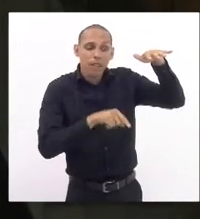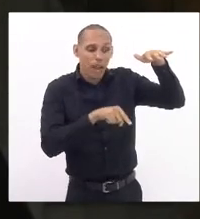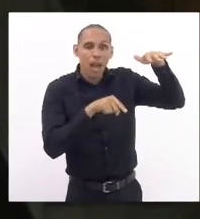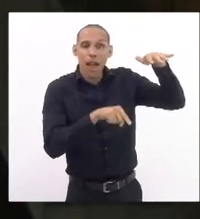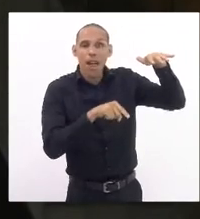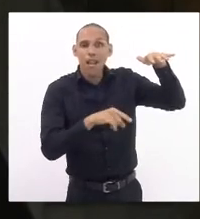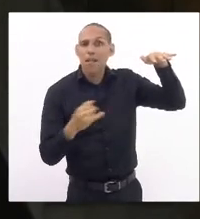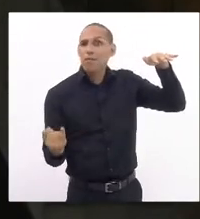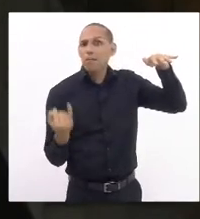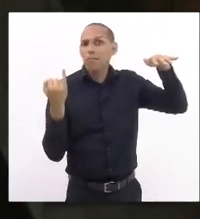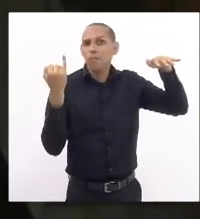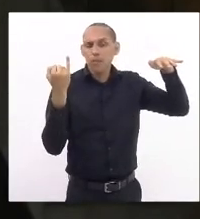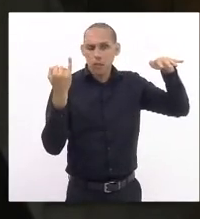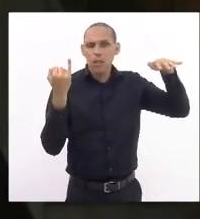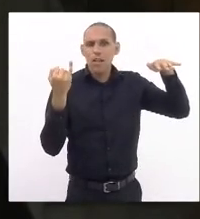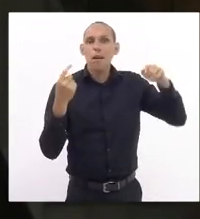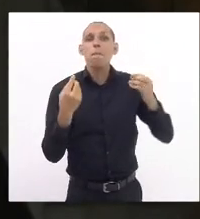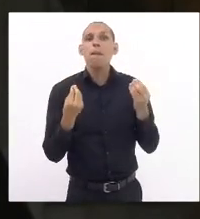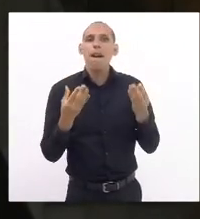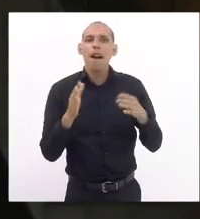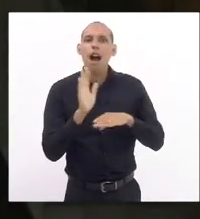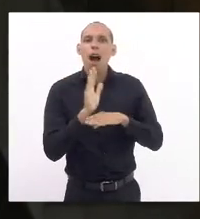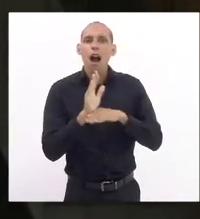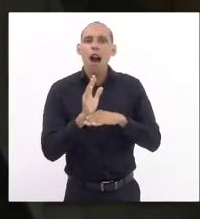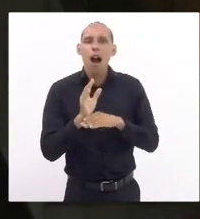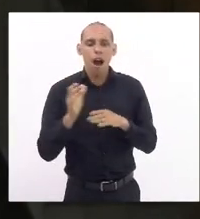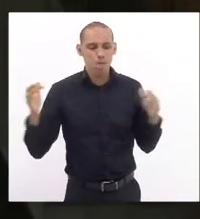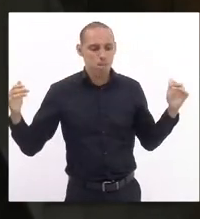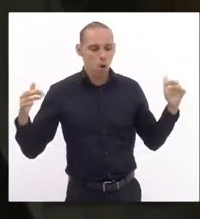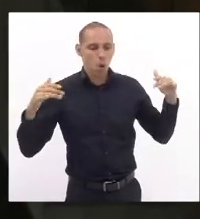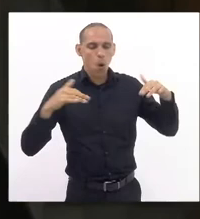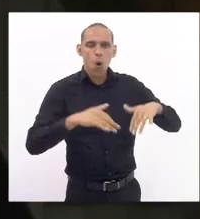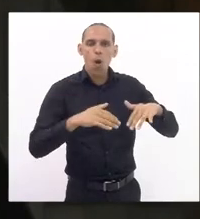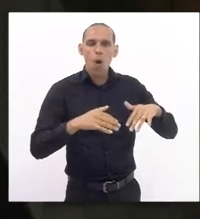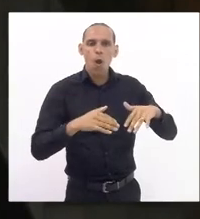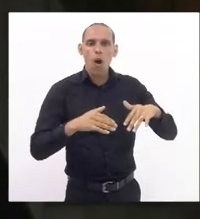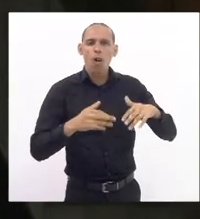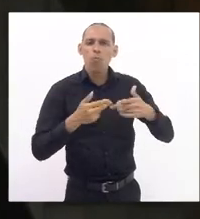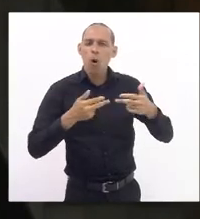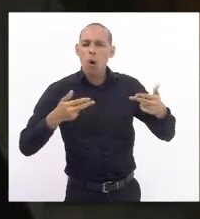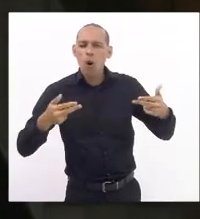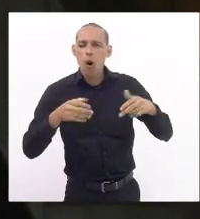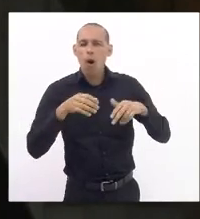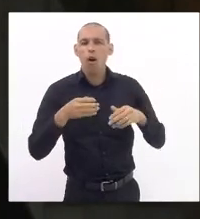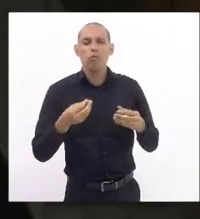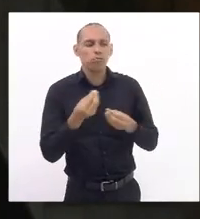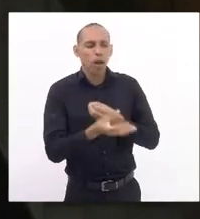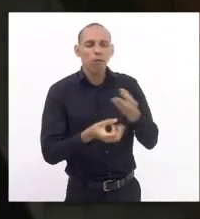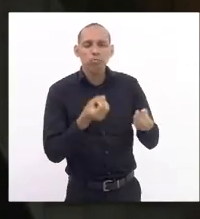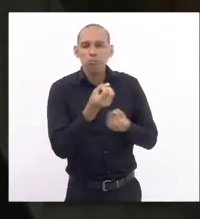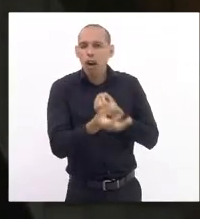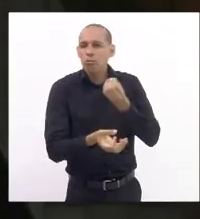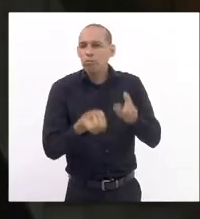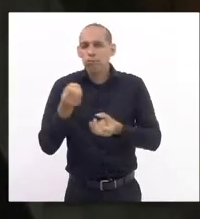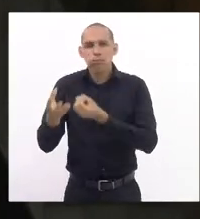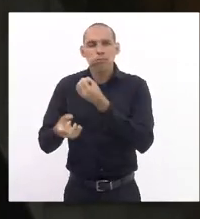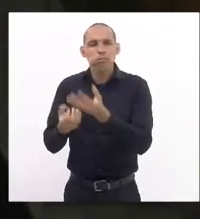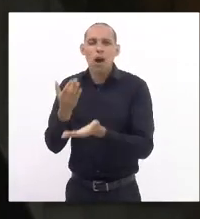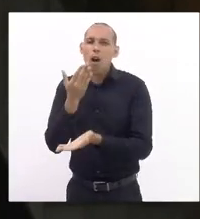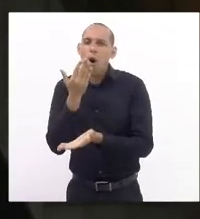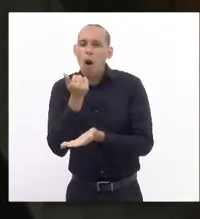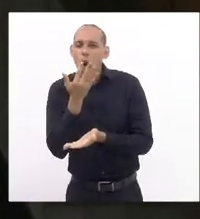uma base logística importante para distribuição de